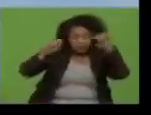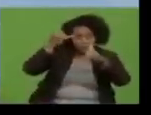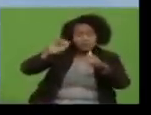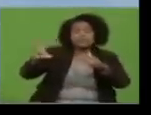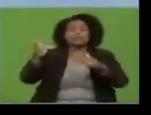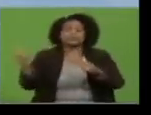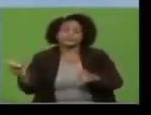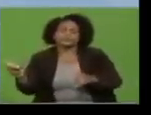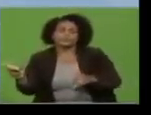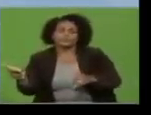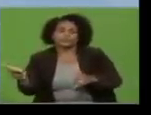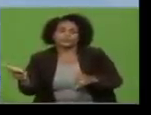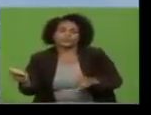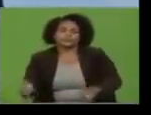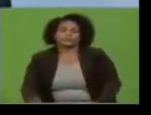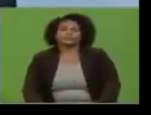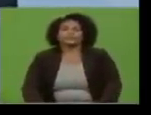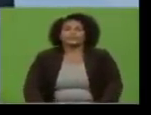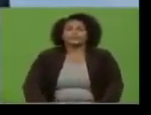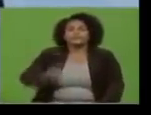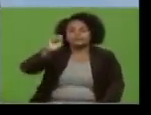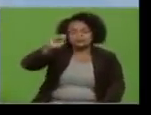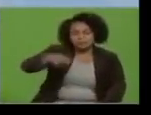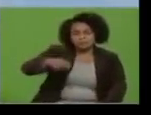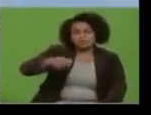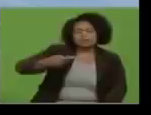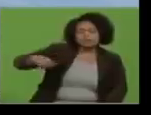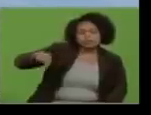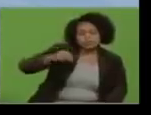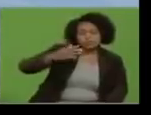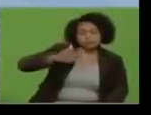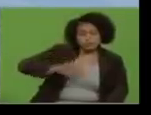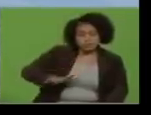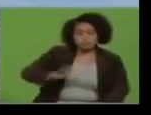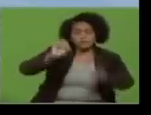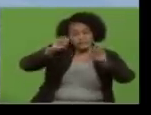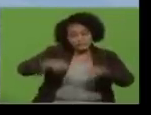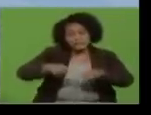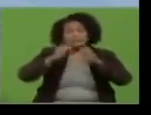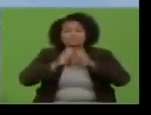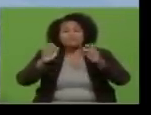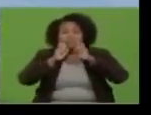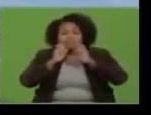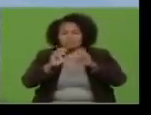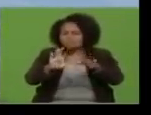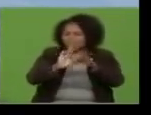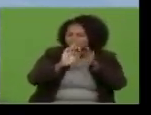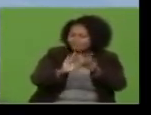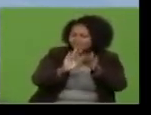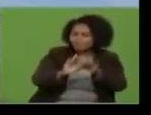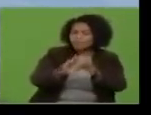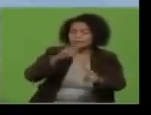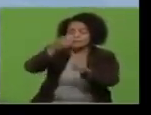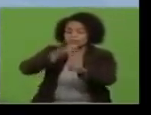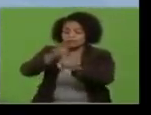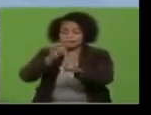Mais do que nunca, precisamos de sermos um país motivado, unido para vencer este desafio.